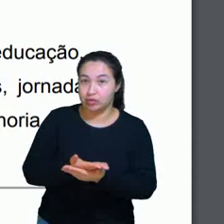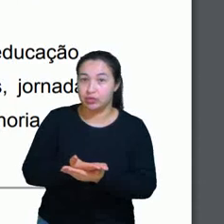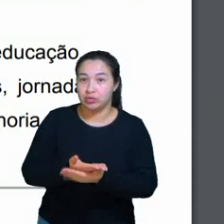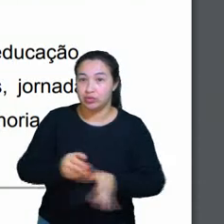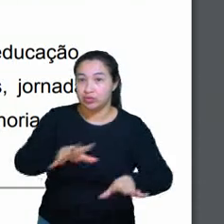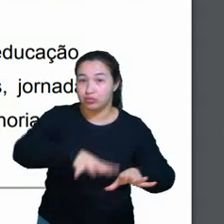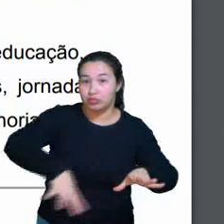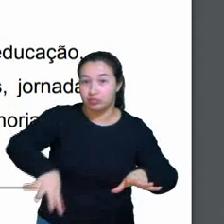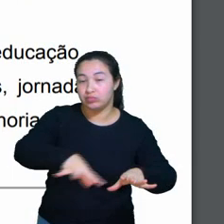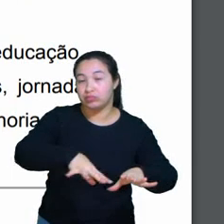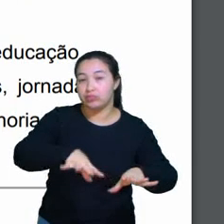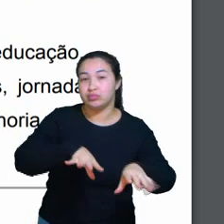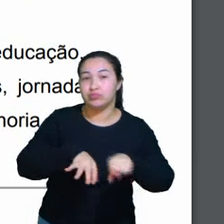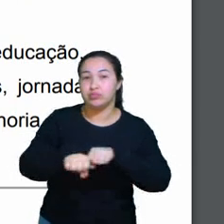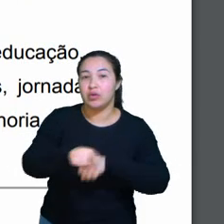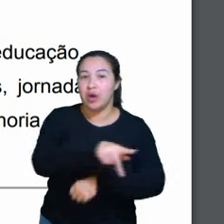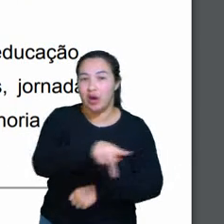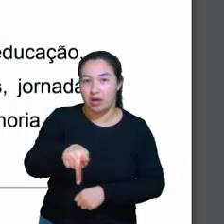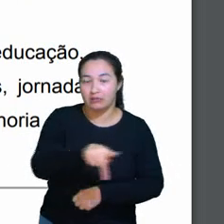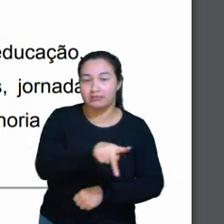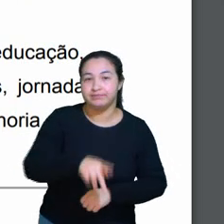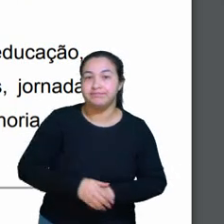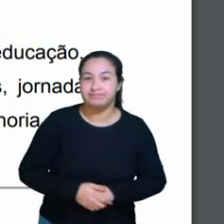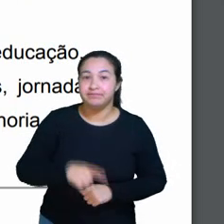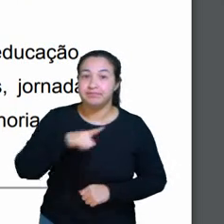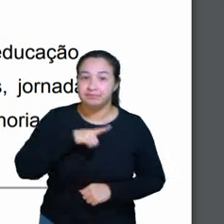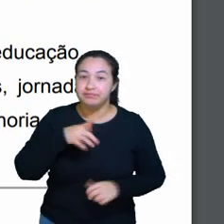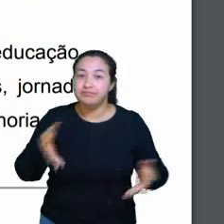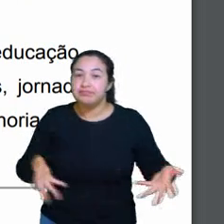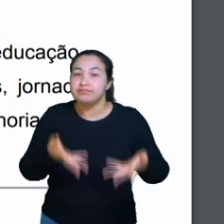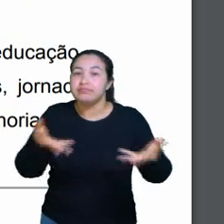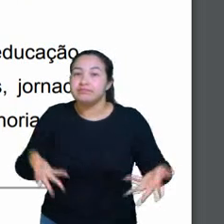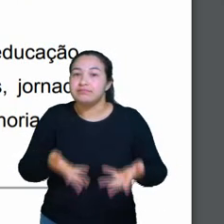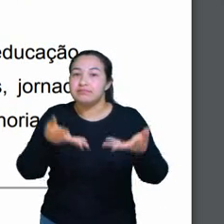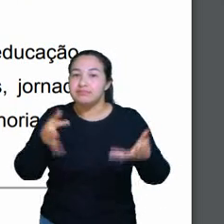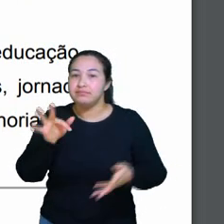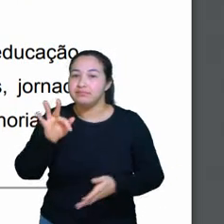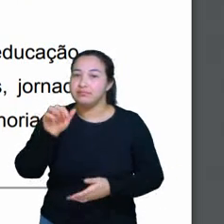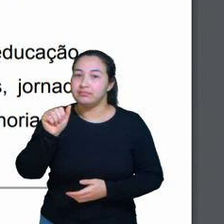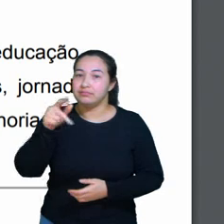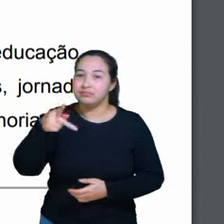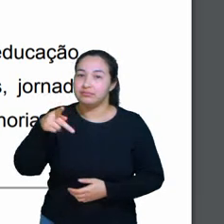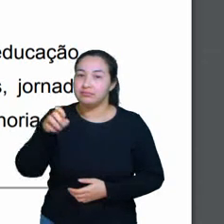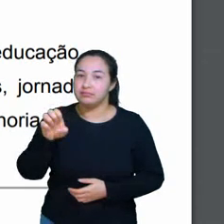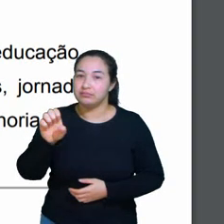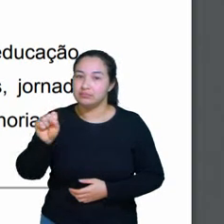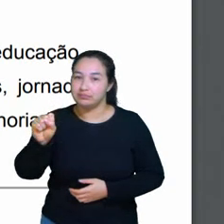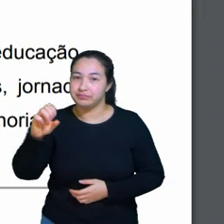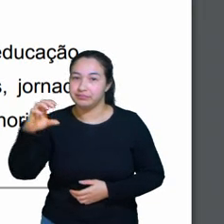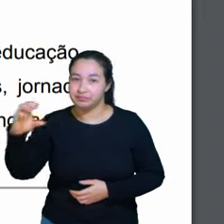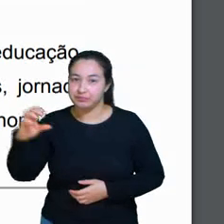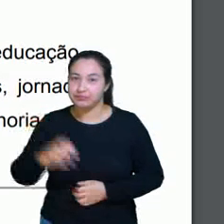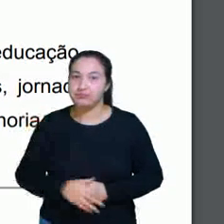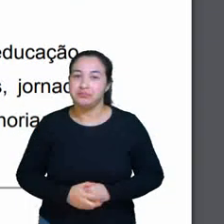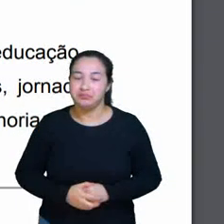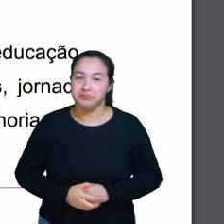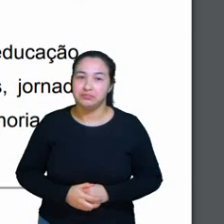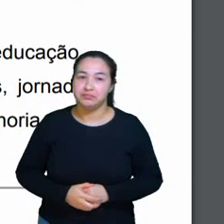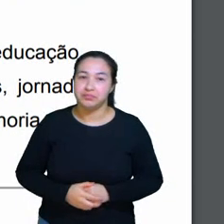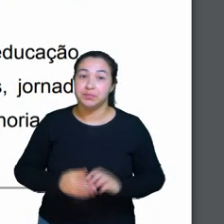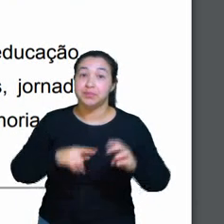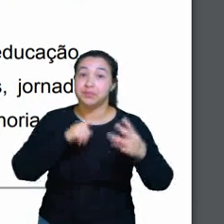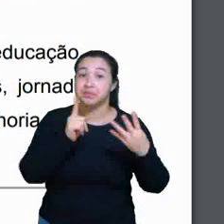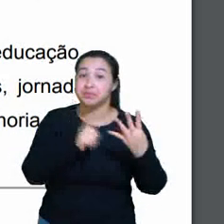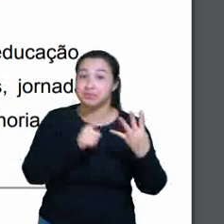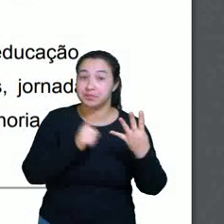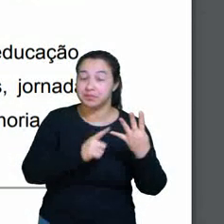de professores contando com o fomento específico por parte da fapesc quatro propor